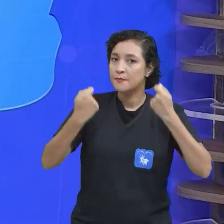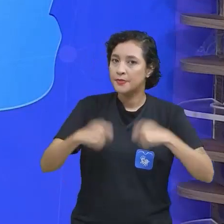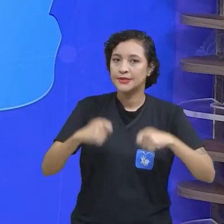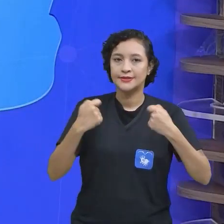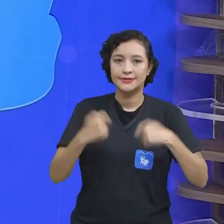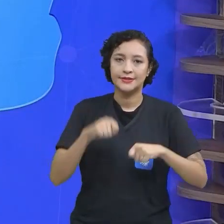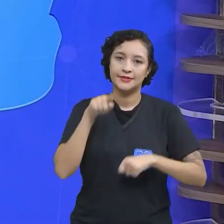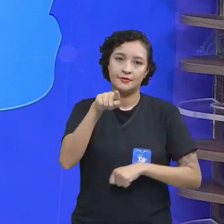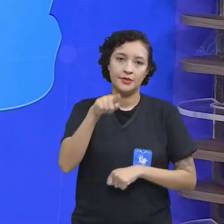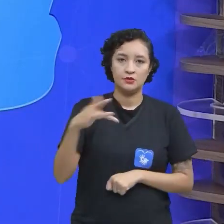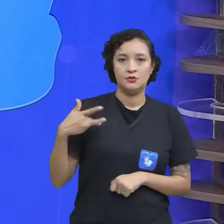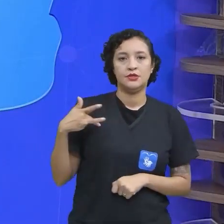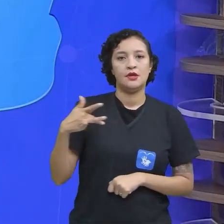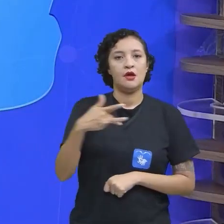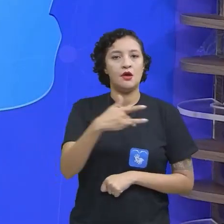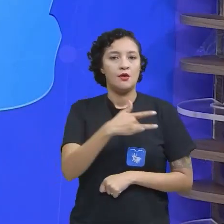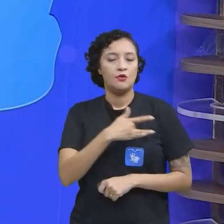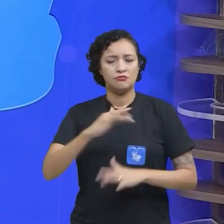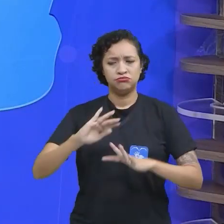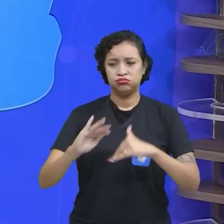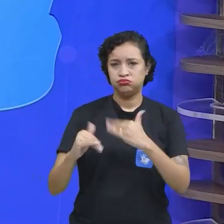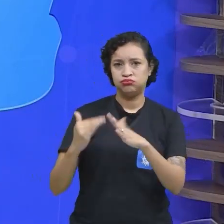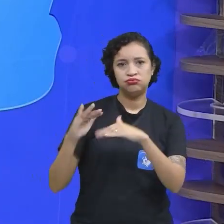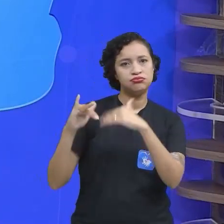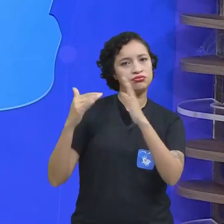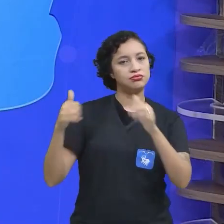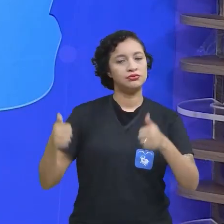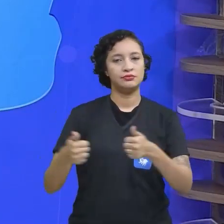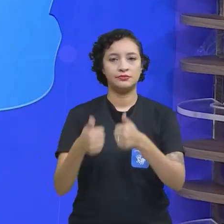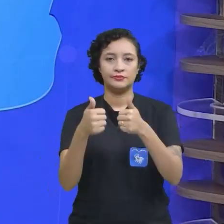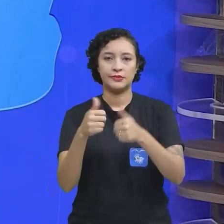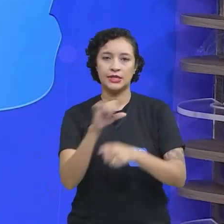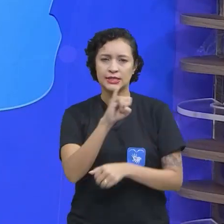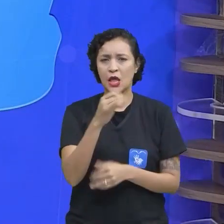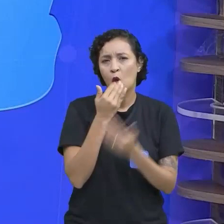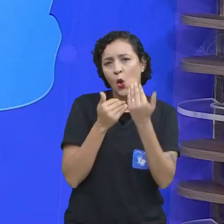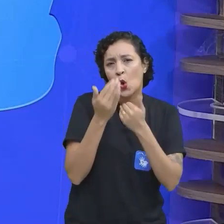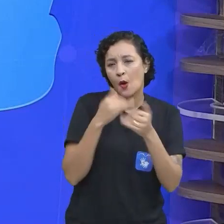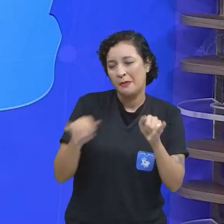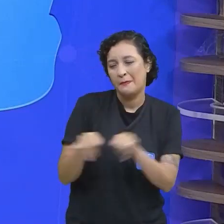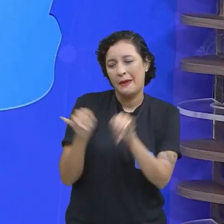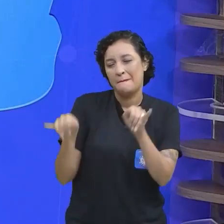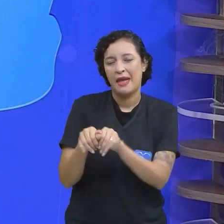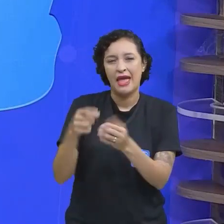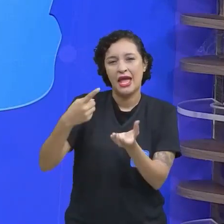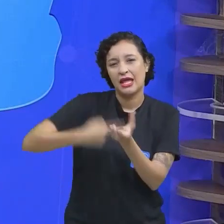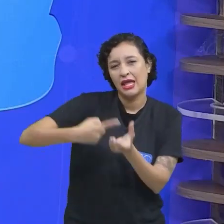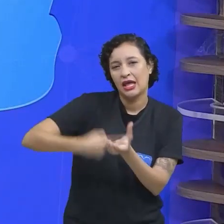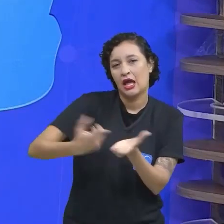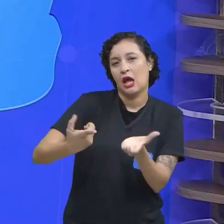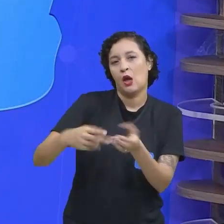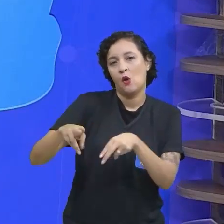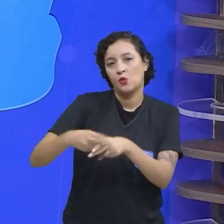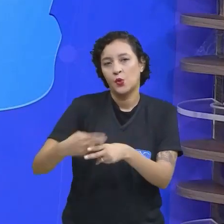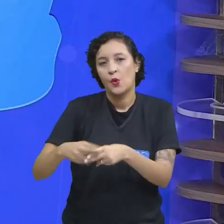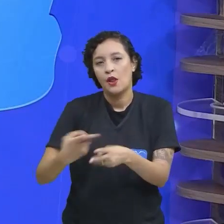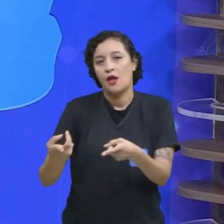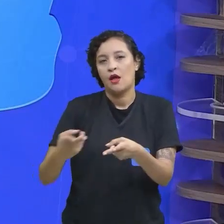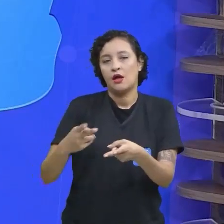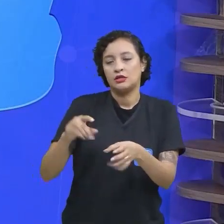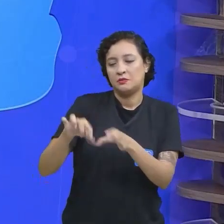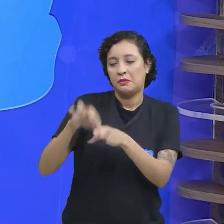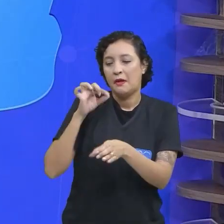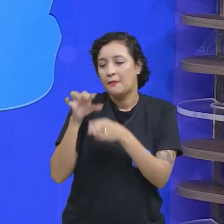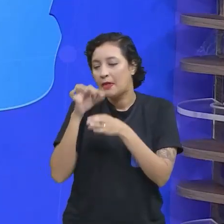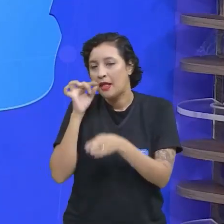sua saúde e para o seu desenvolvimento. Se você comer só besteira, só quicão, só chocolate, só melitos,